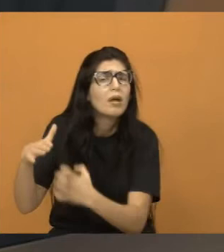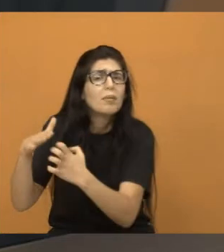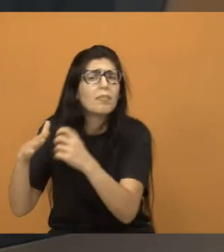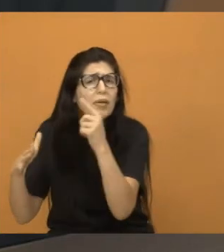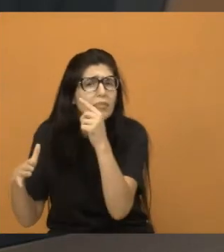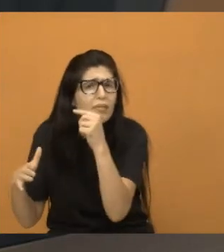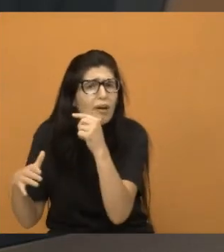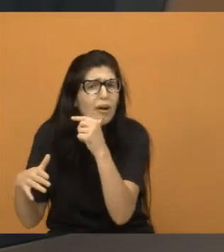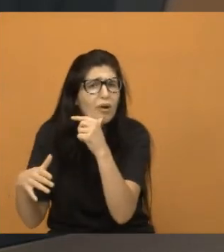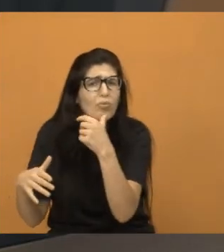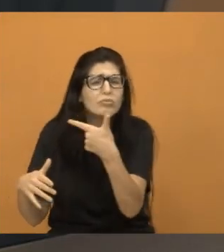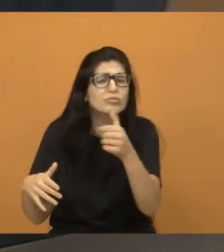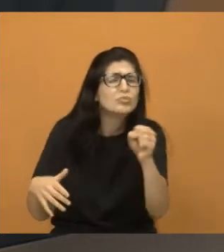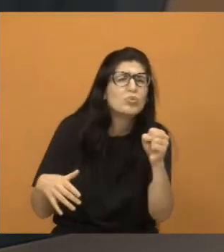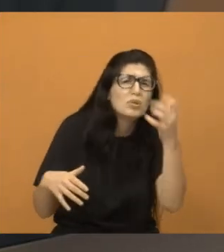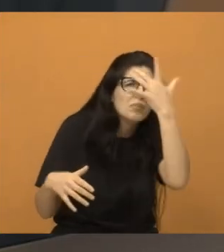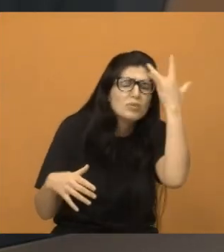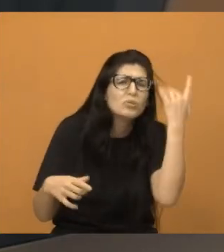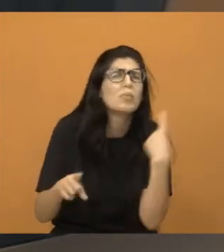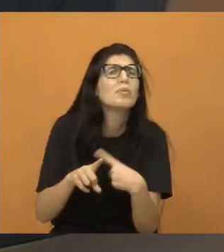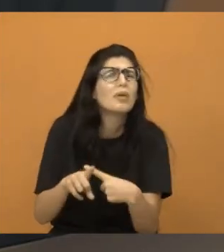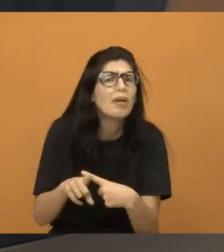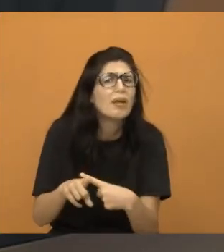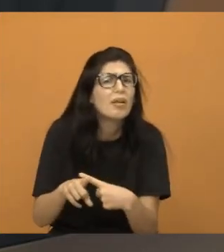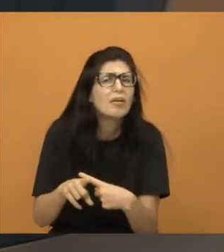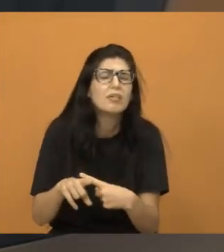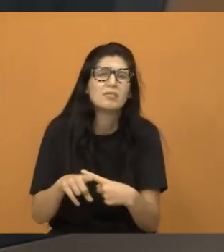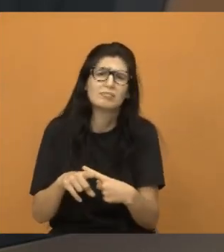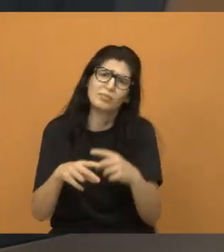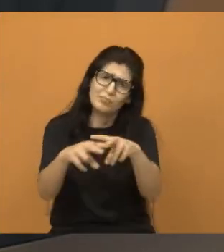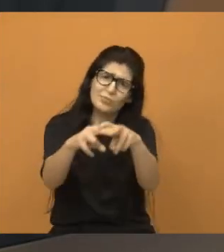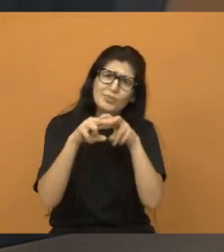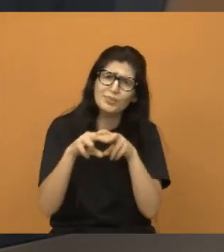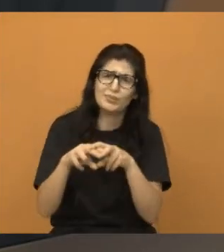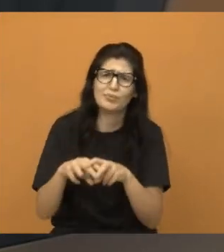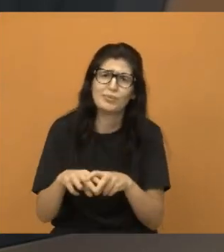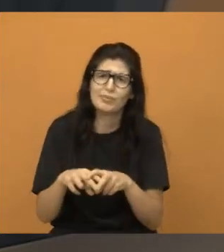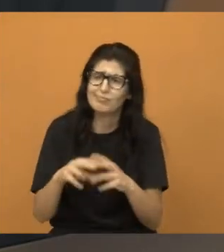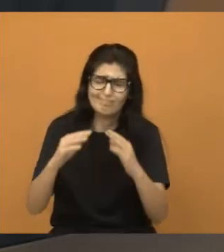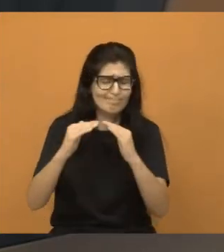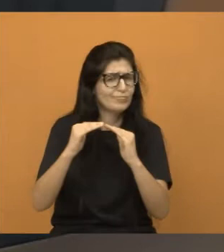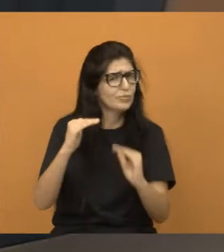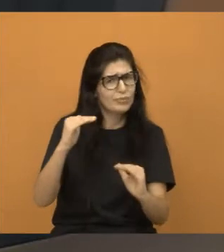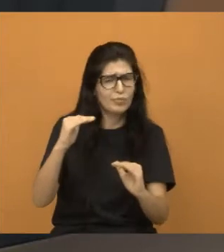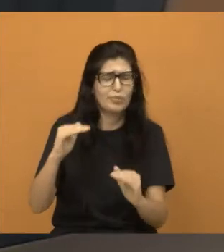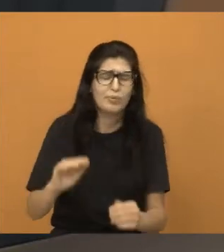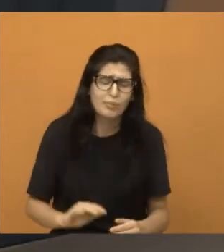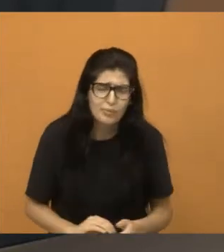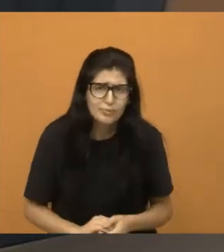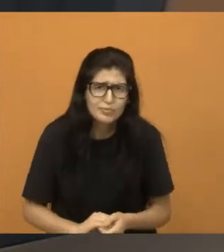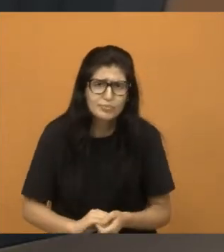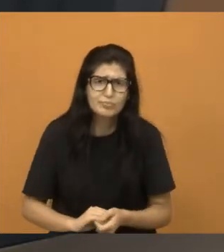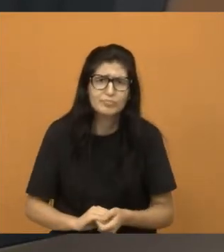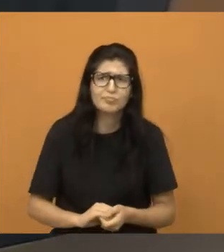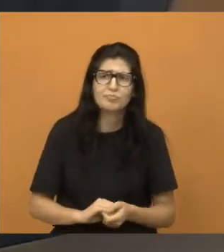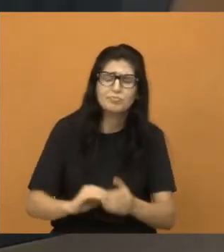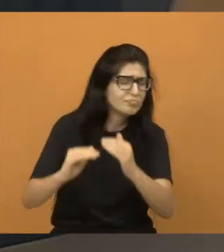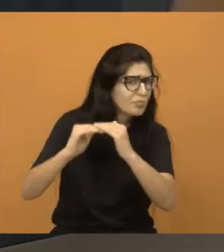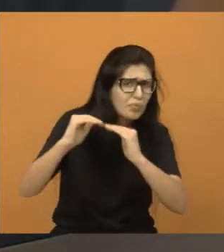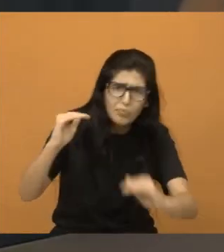sinto confortável para votar favorável a essa votação de todos esses cargos, portanto, meu voto é